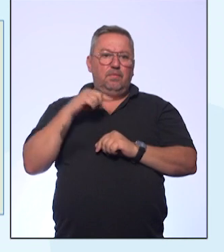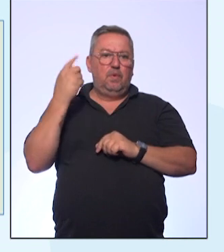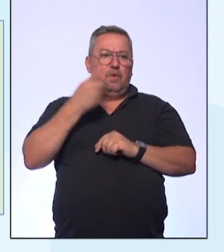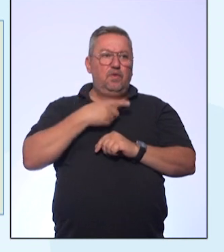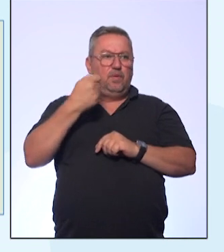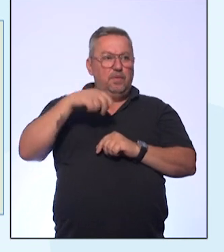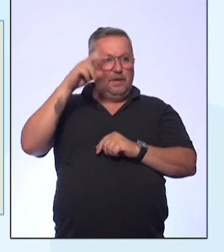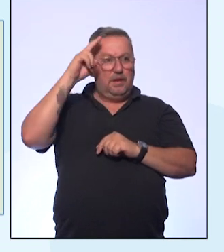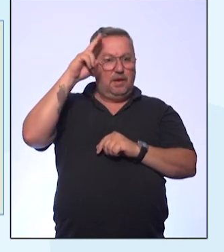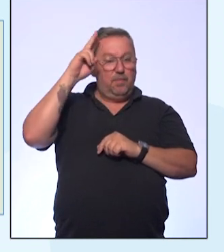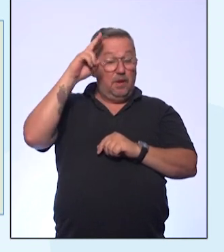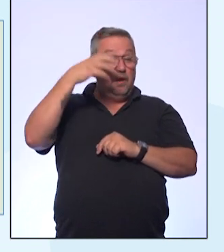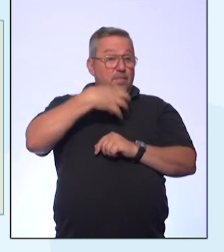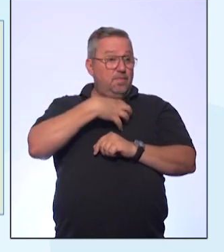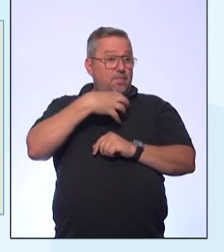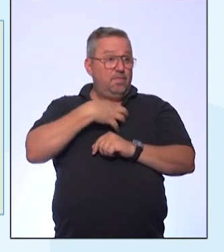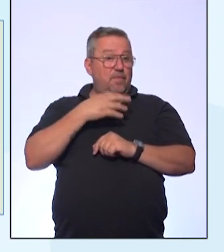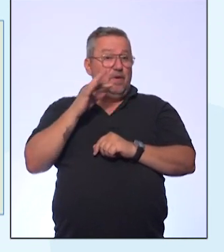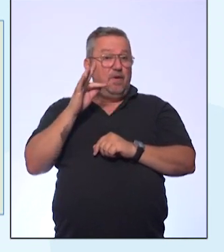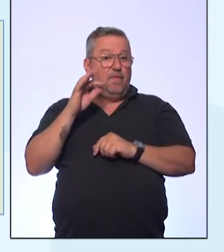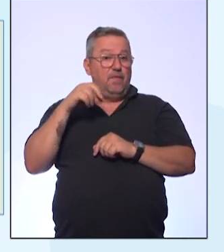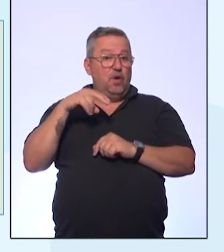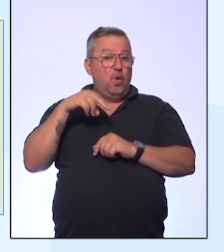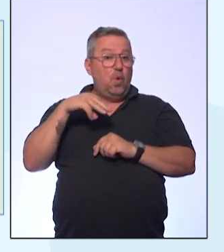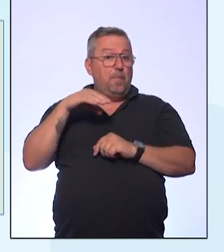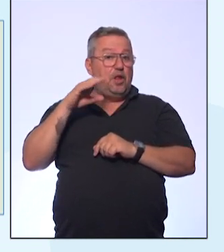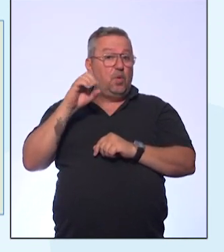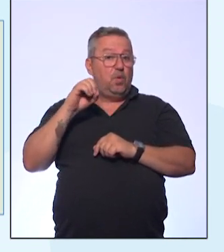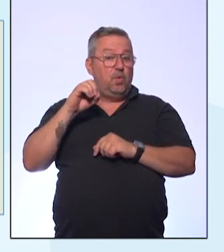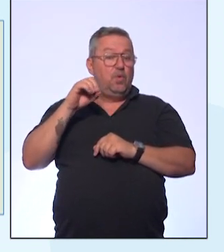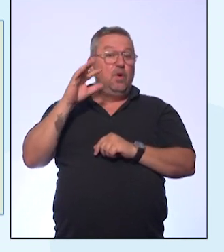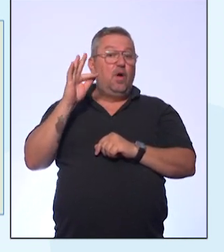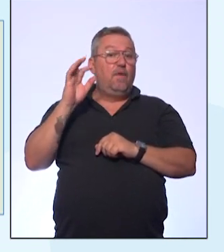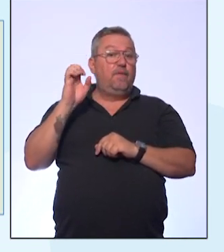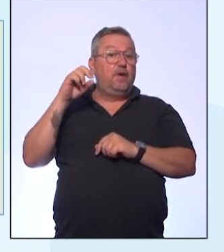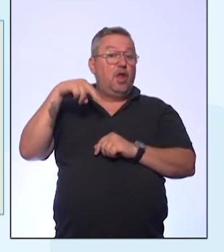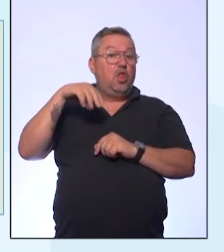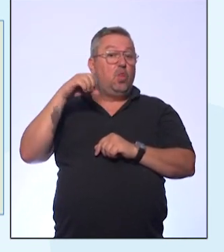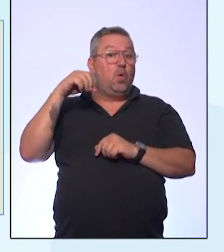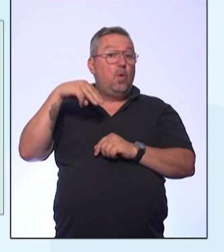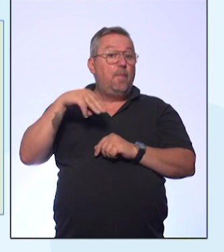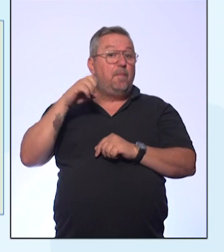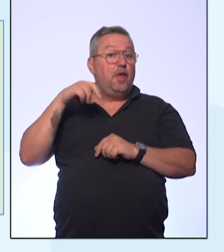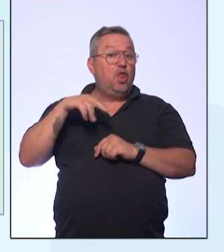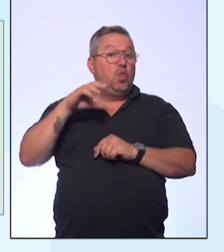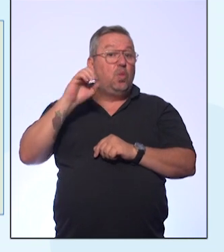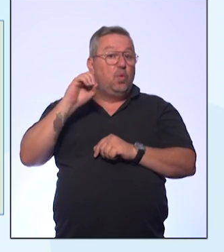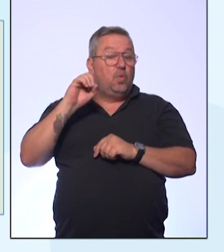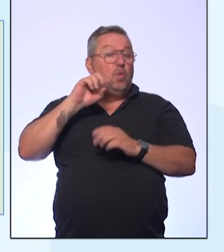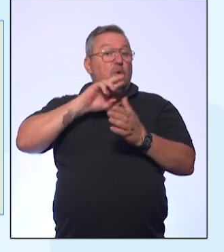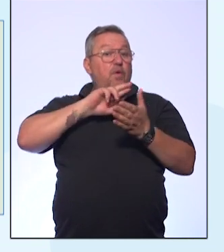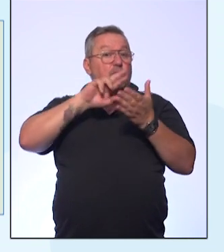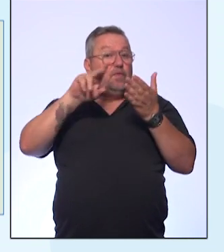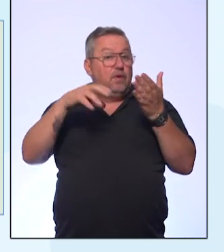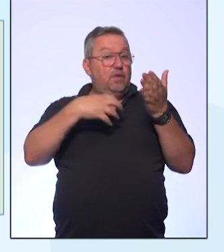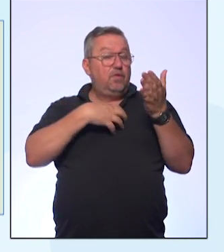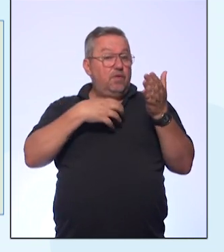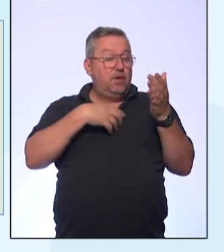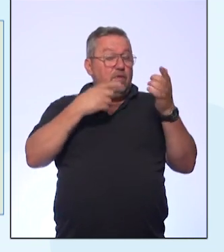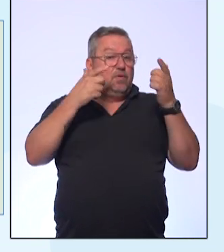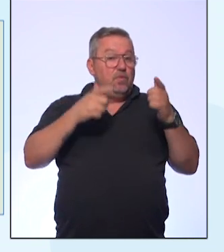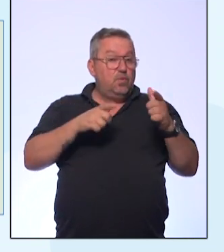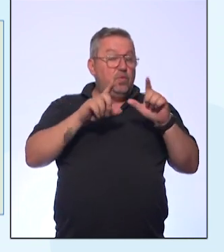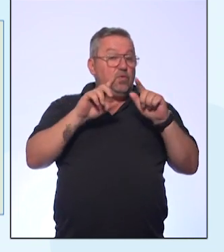precisa lembrar que é um fenômeno, né, a globalização ela é um fenômeno, e ela trabalha de diferentes maneiras, de acordo com o espaço